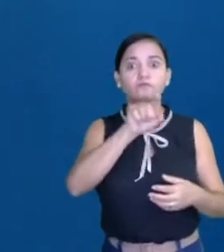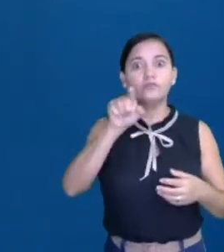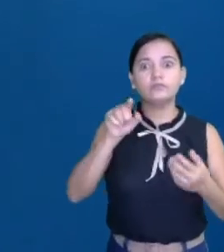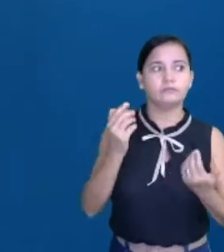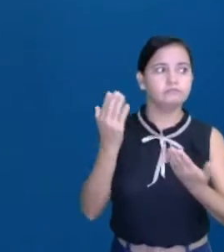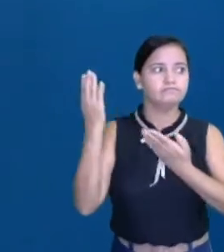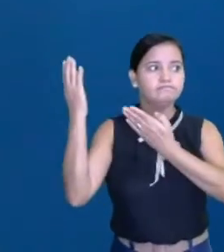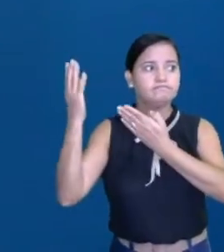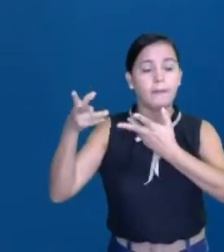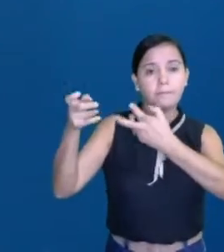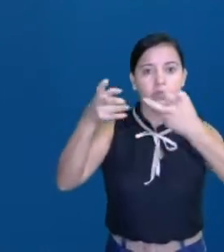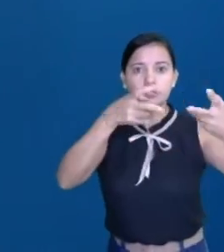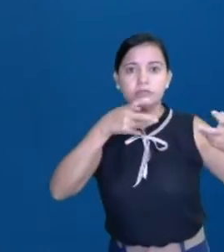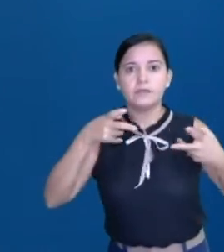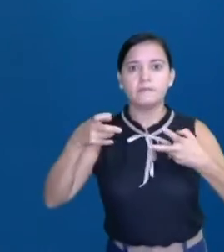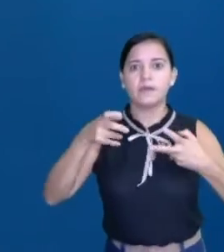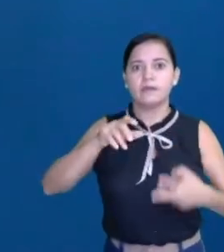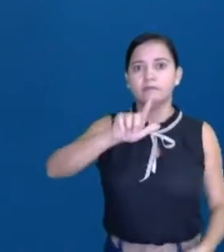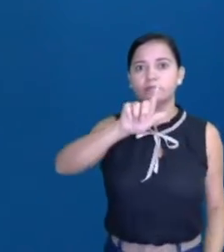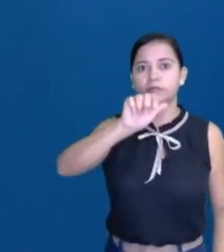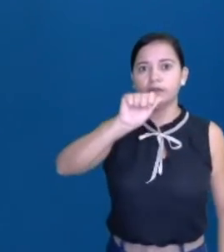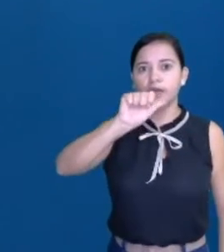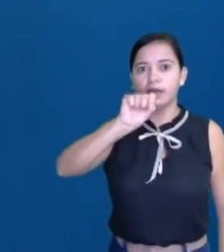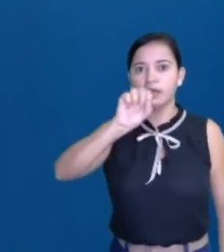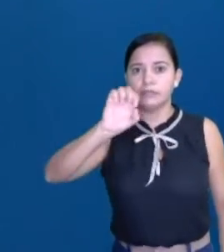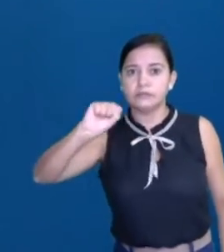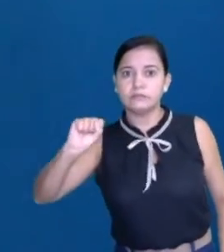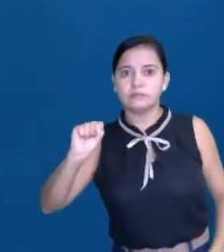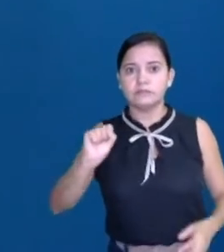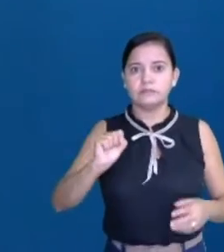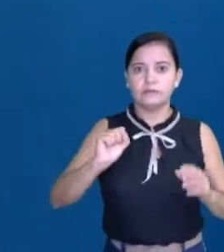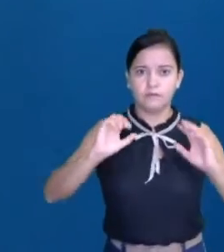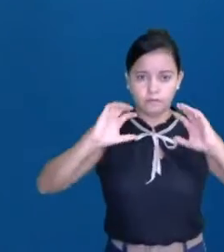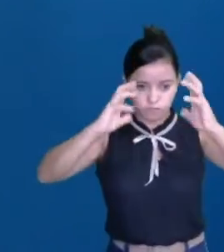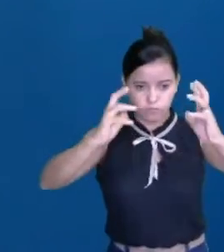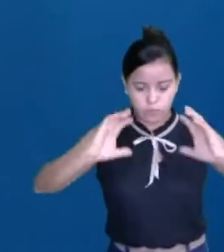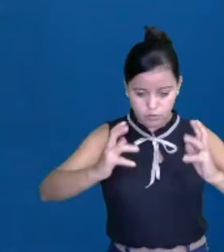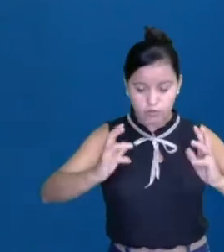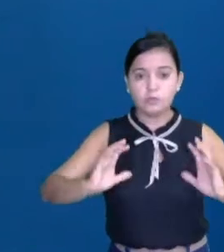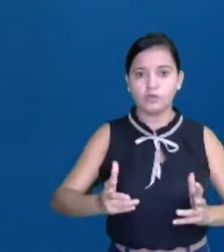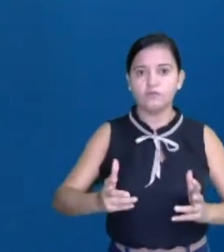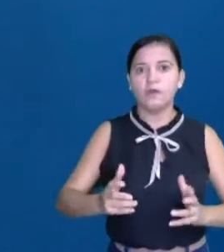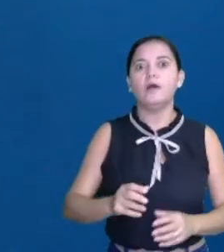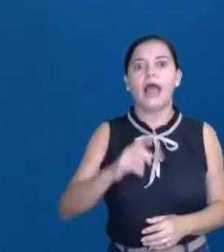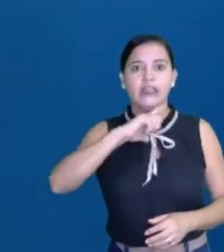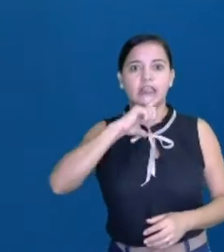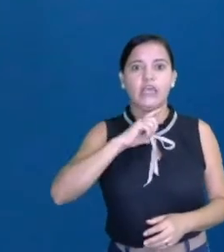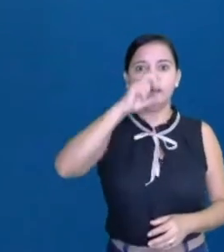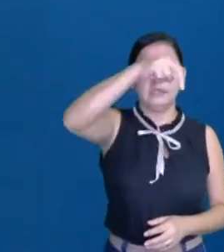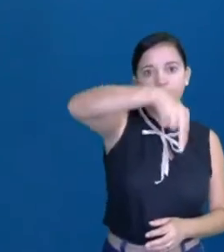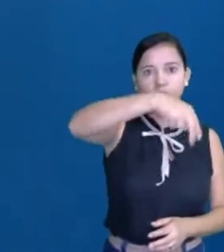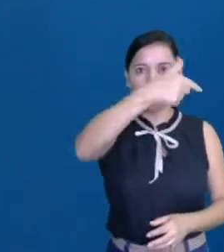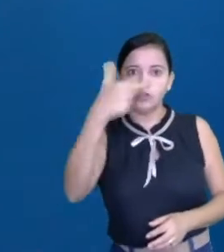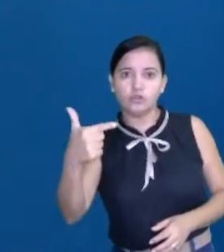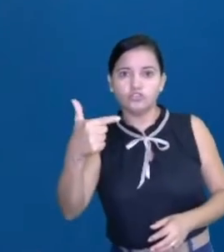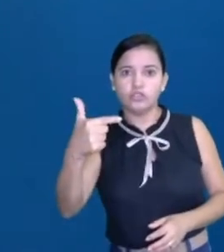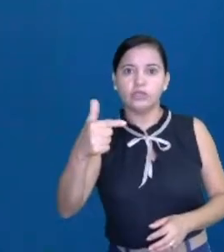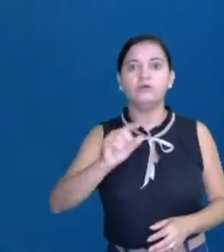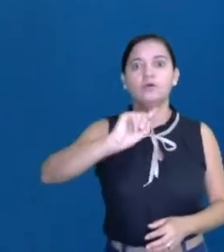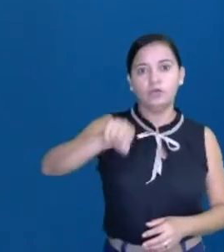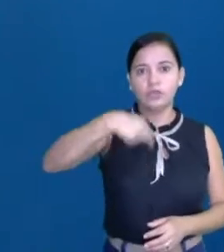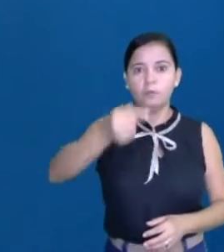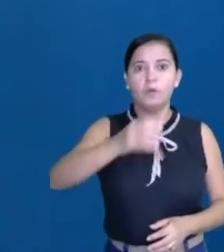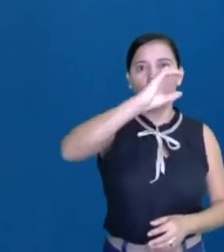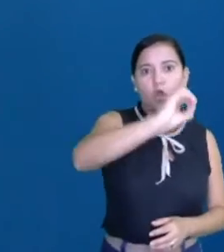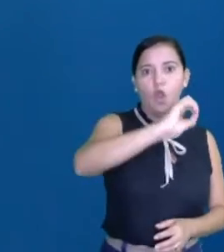dos gases, né, que formam a nossa atmosfera, 78% é o nitrogênio, tá? 21% seria o